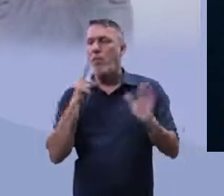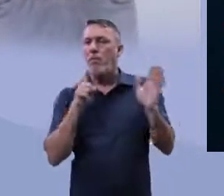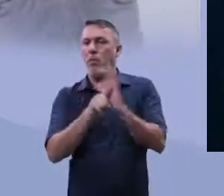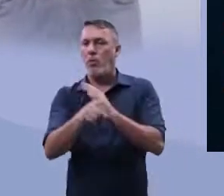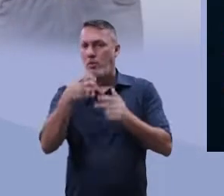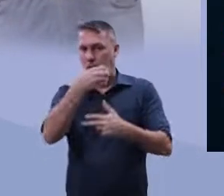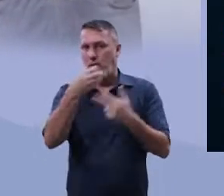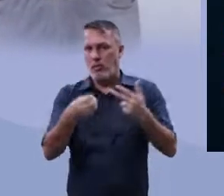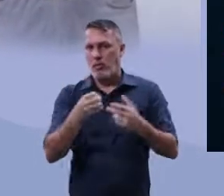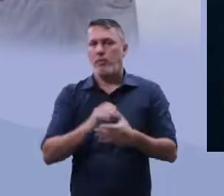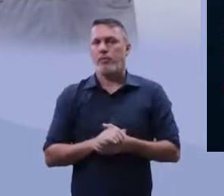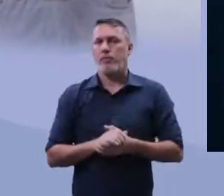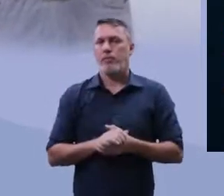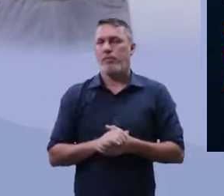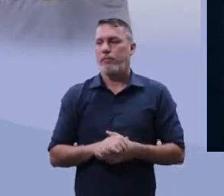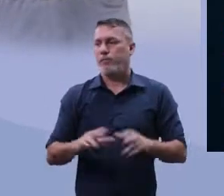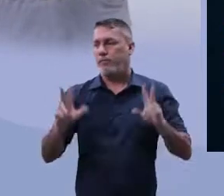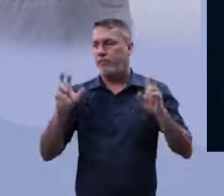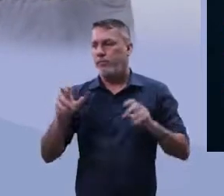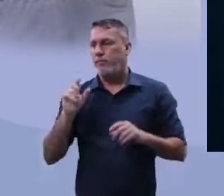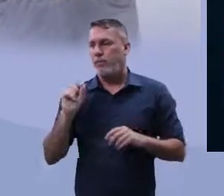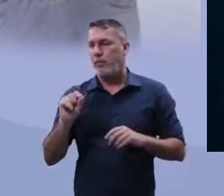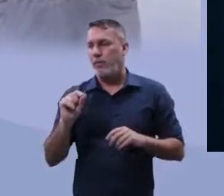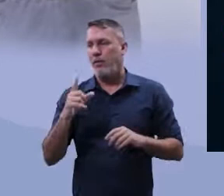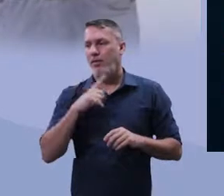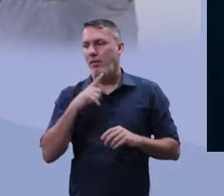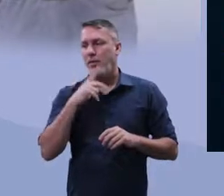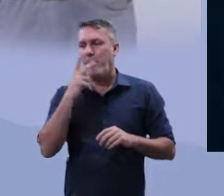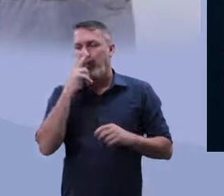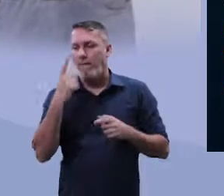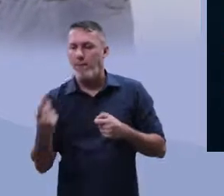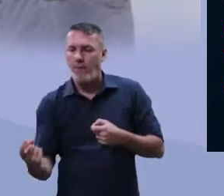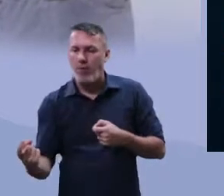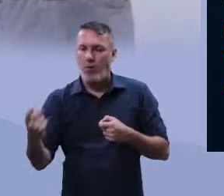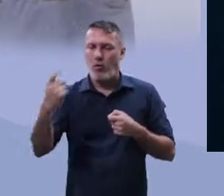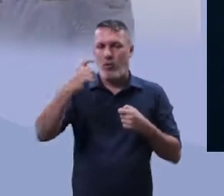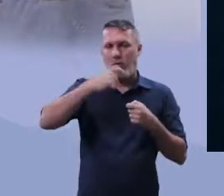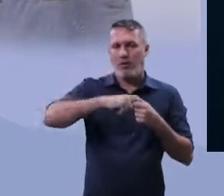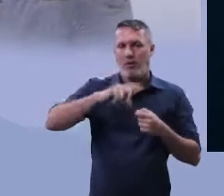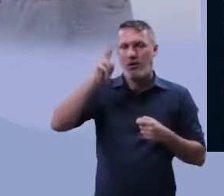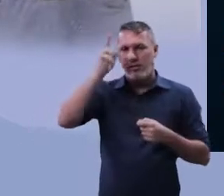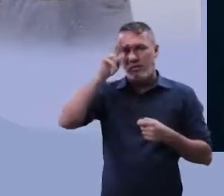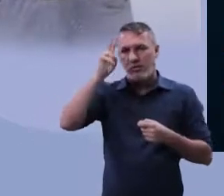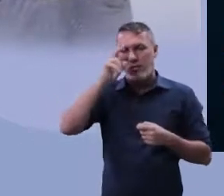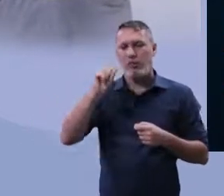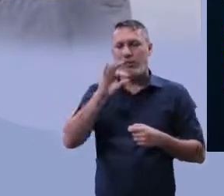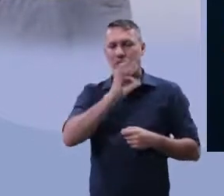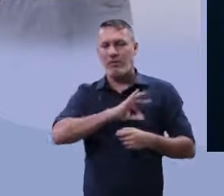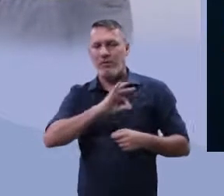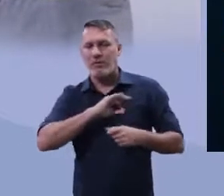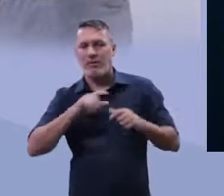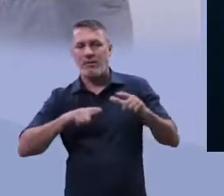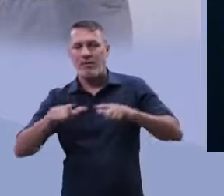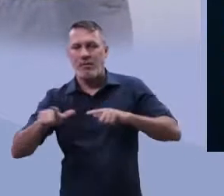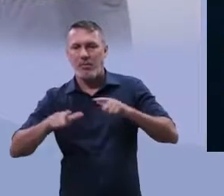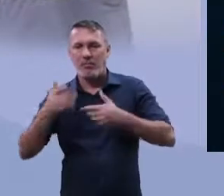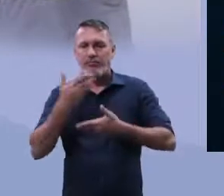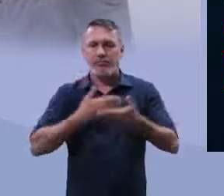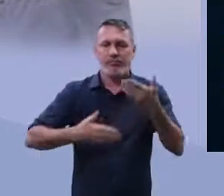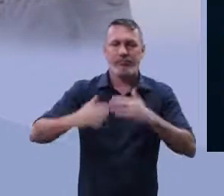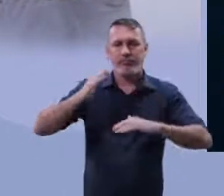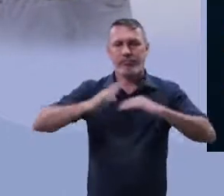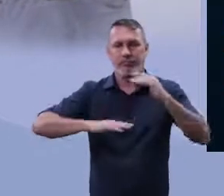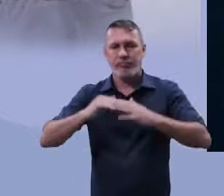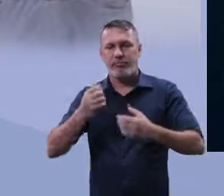uma questãozinha do Enem, né, onde ele coloca o reverso de uma tendência histórica da assalariação do trabalho, né, e